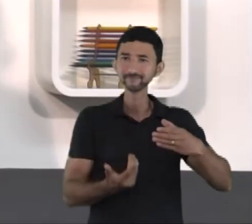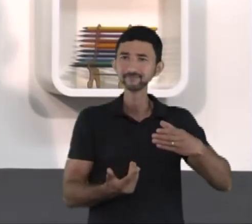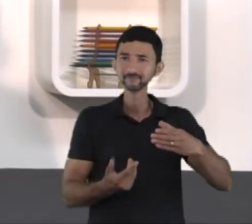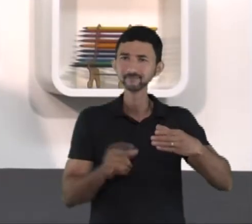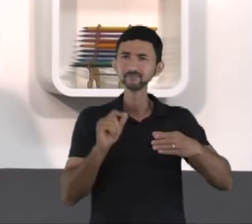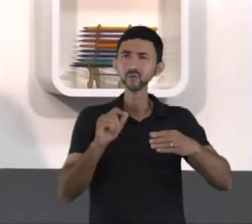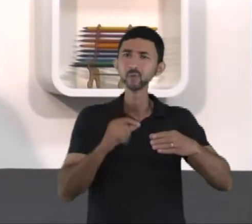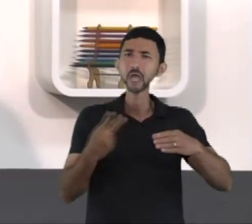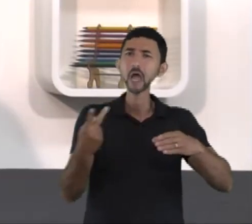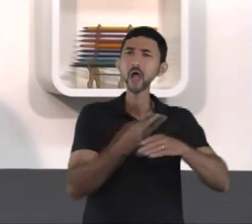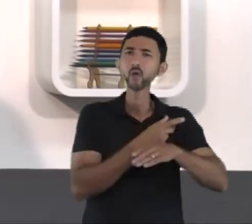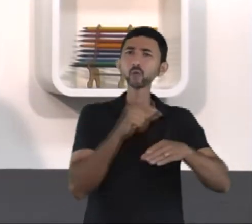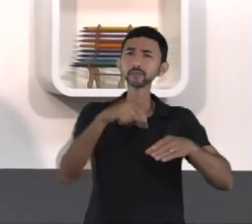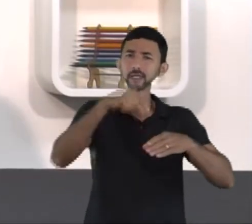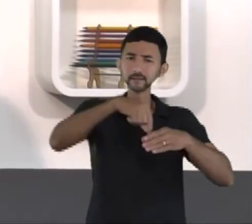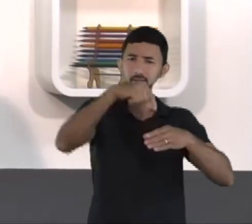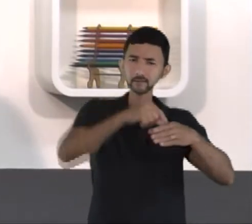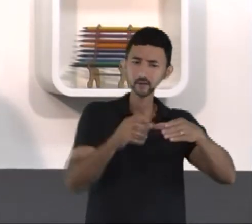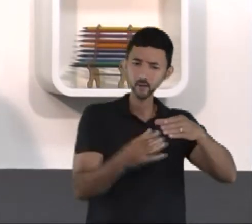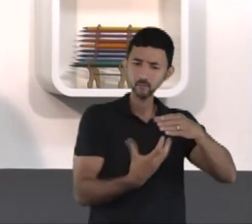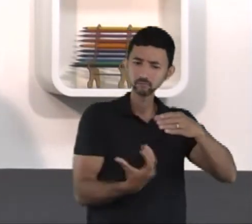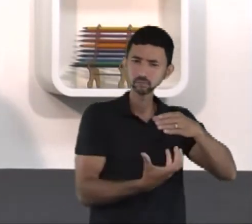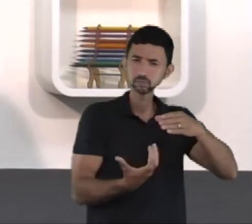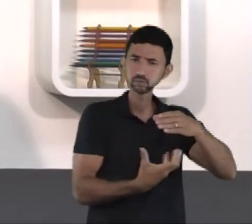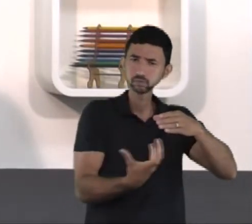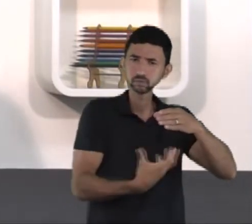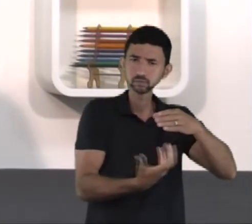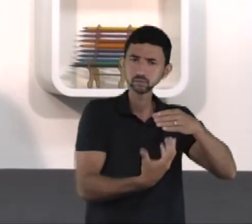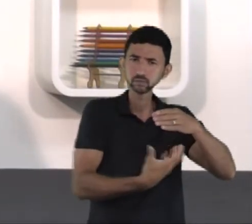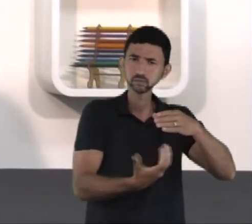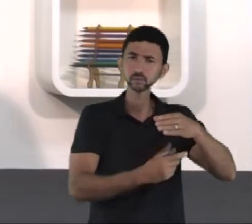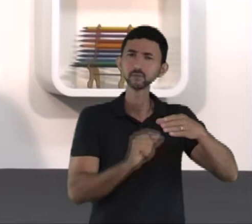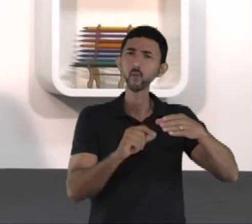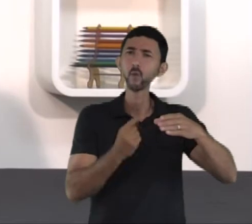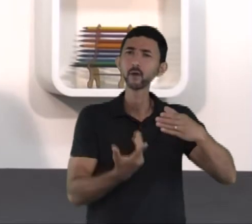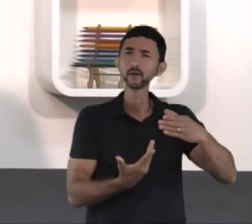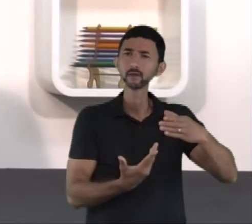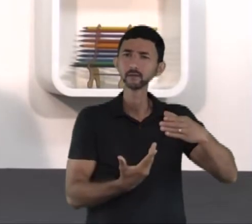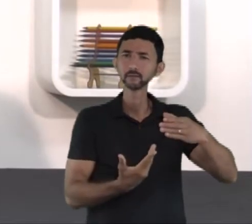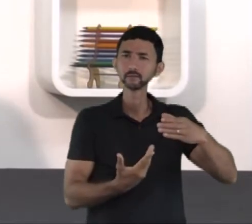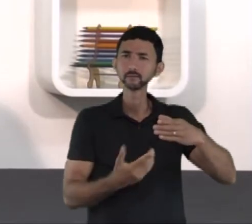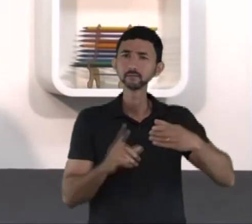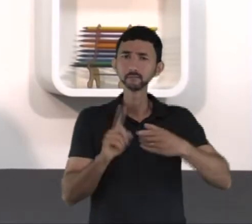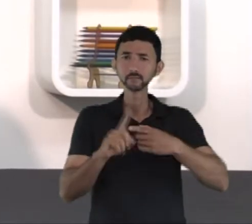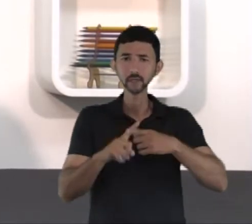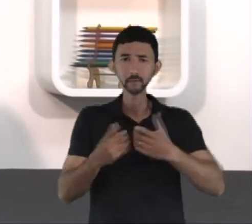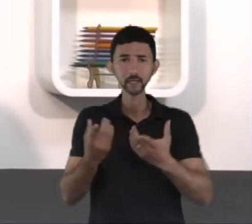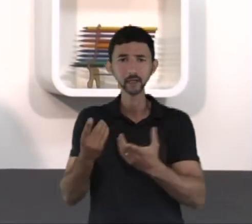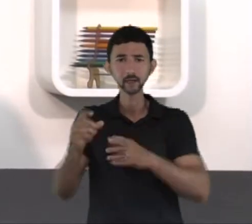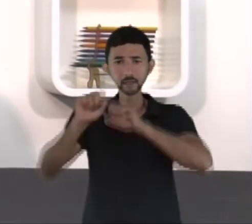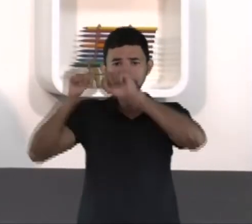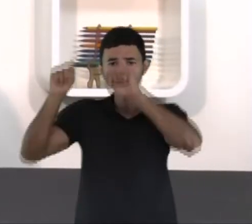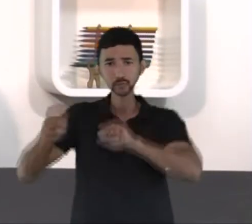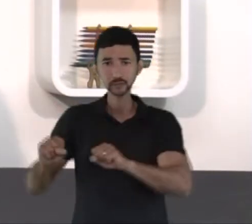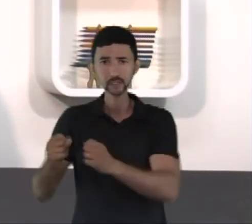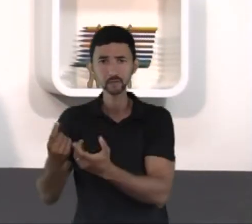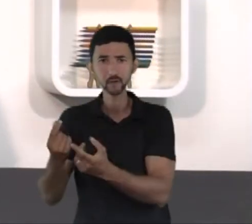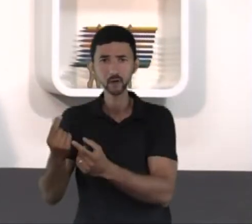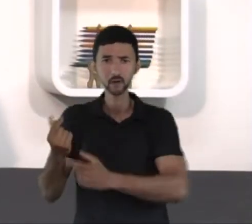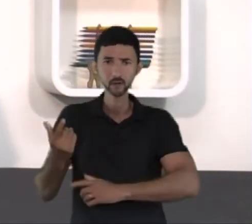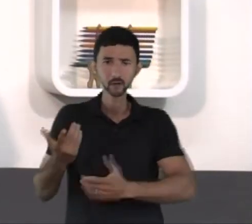acontecer alguma coisa nesse liquidificador para virar um suco. É a mesma coisa do sistema capitalista.